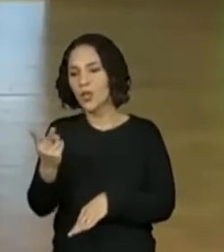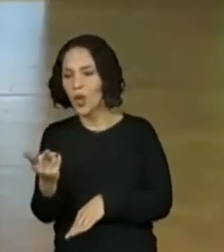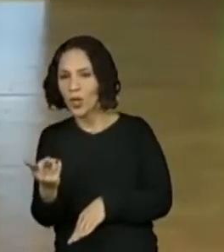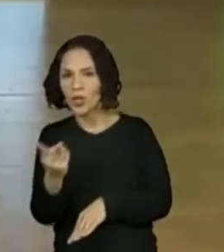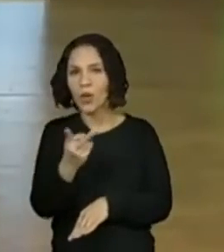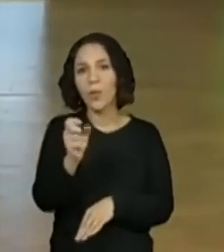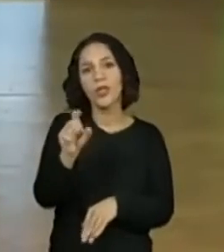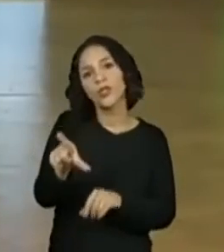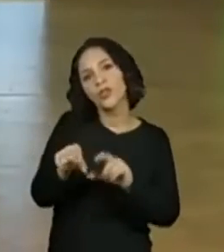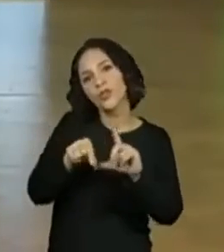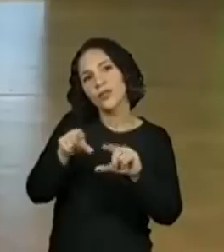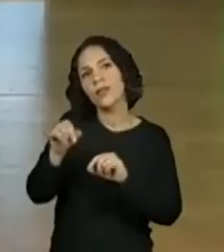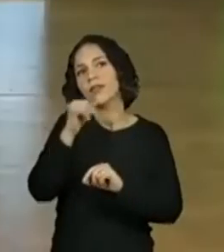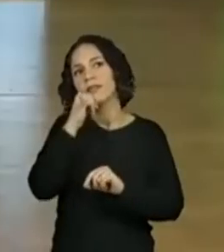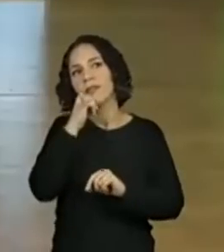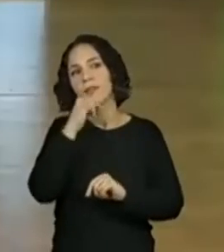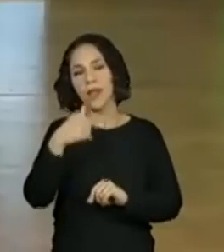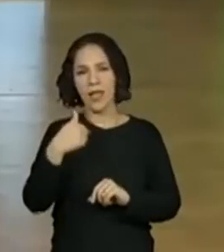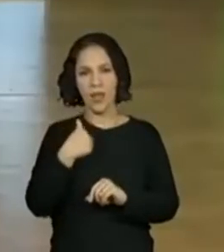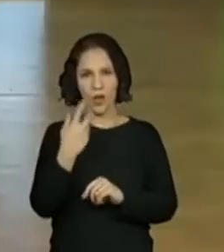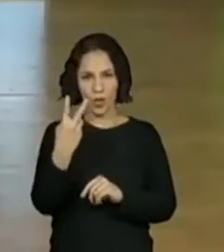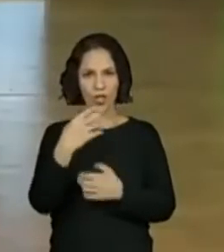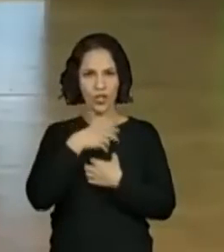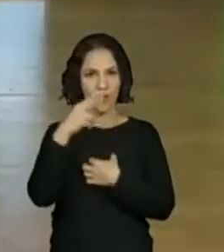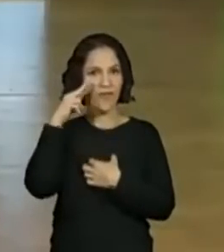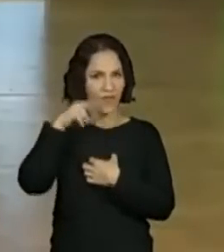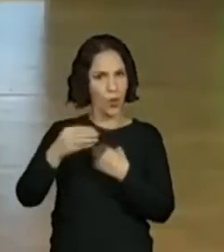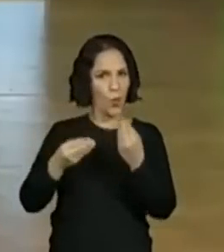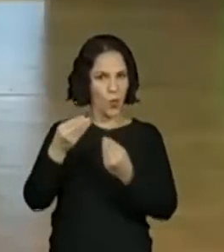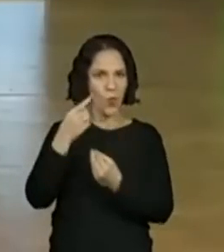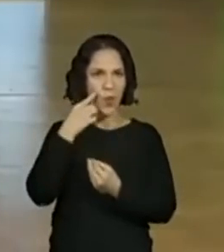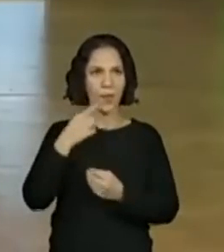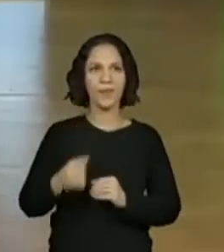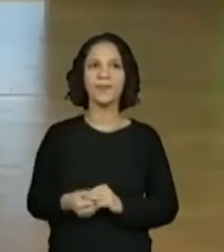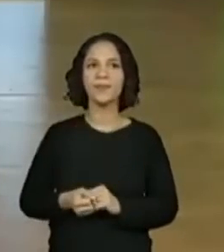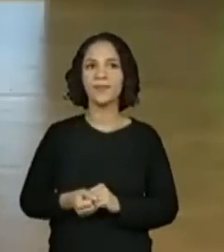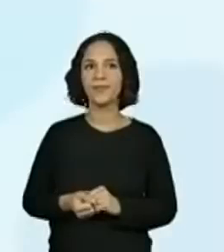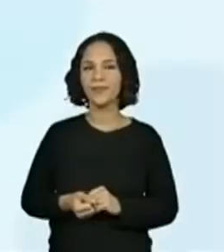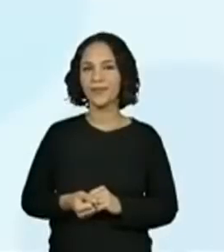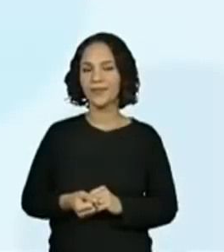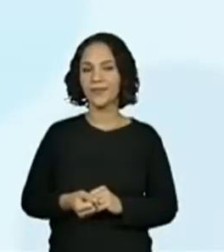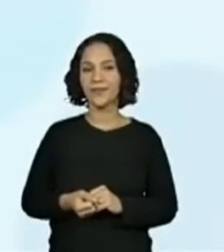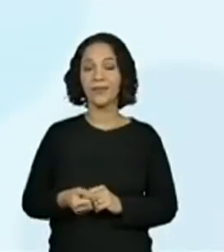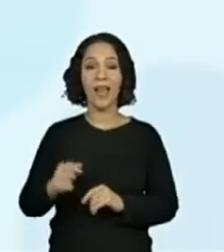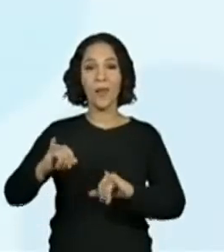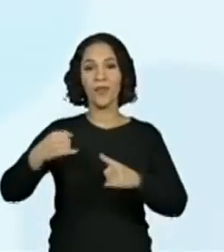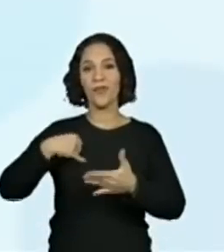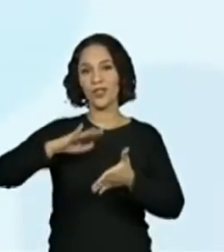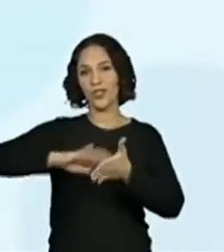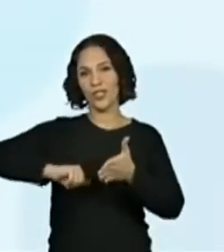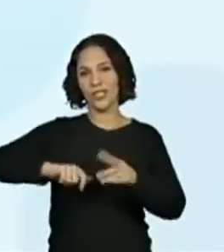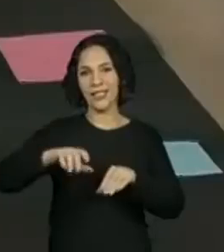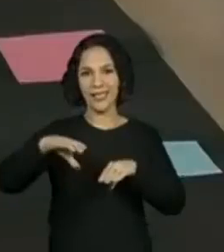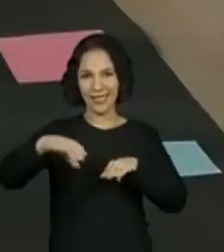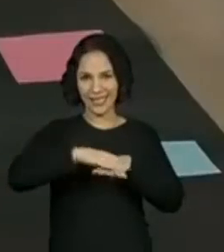você escolhe, por exemplo, eu vou fazer dos dois jeitos para eles verem. Certo. Então, ó. Enquanto isso, eu já tiro o tênis. Um